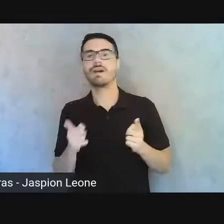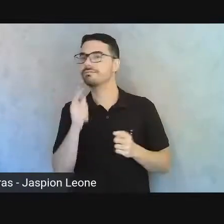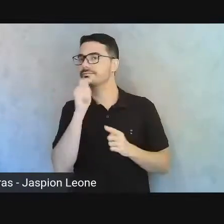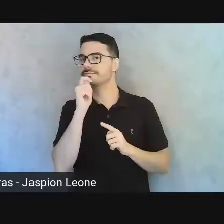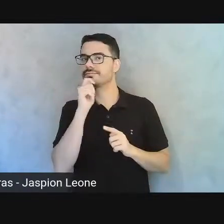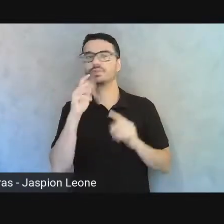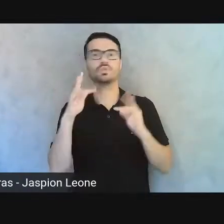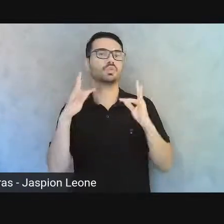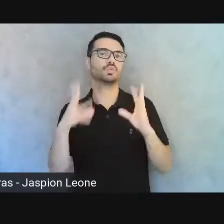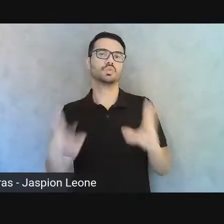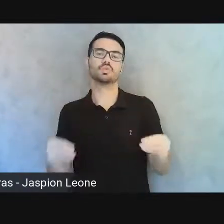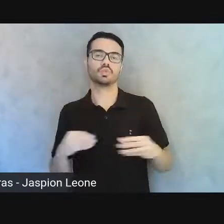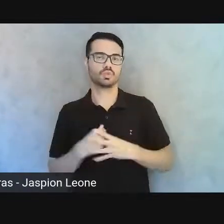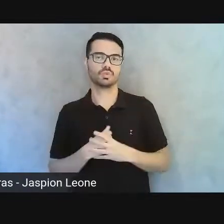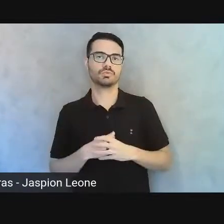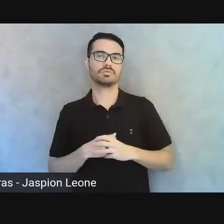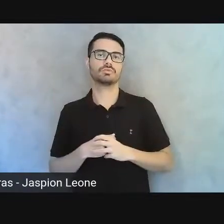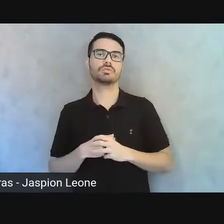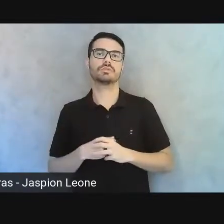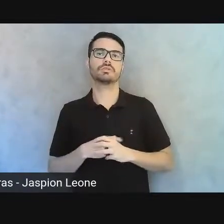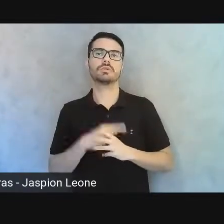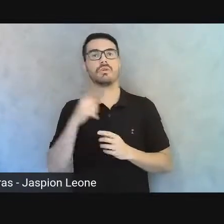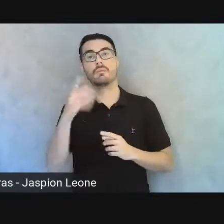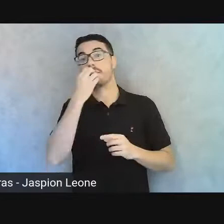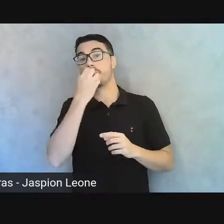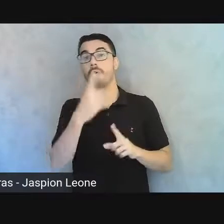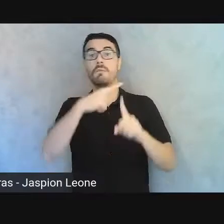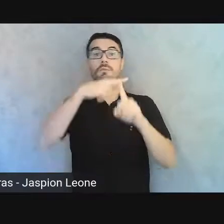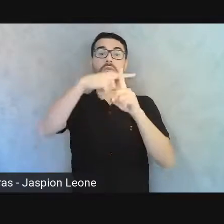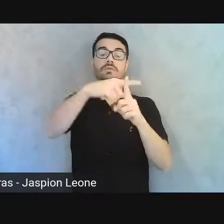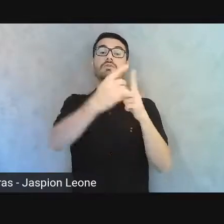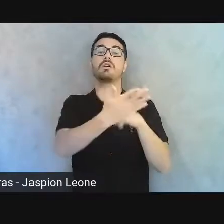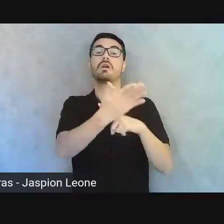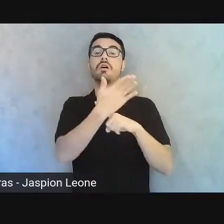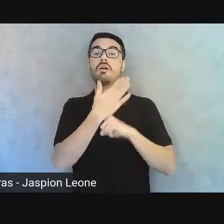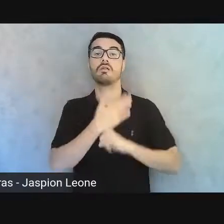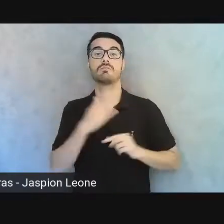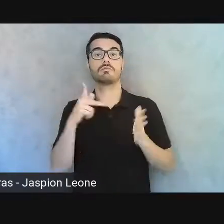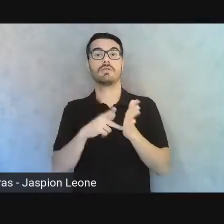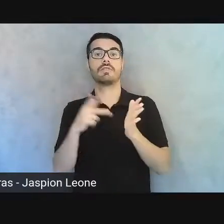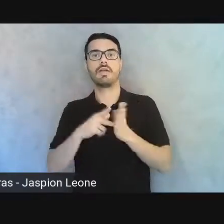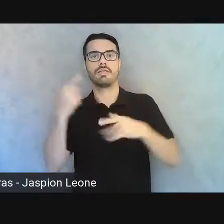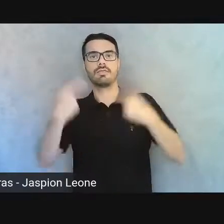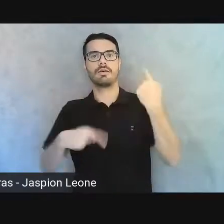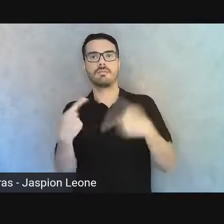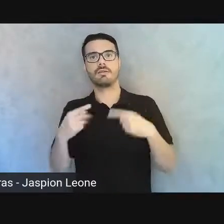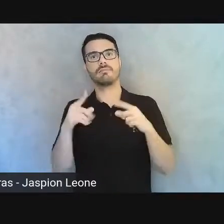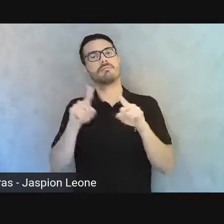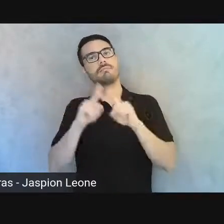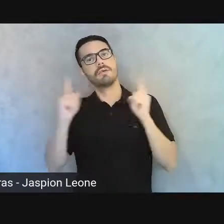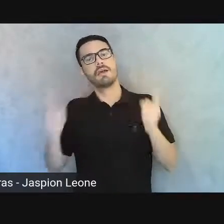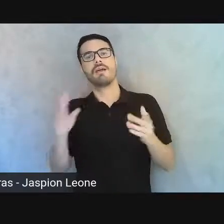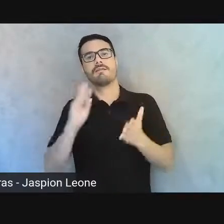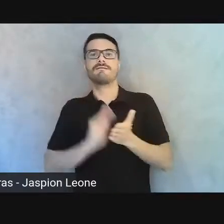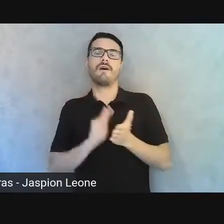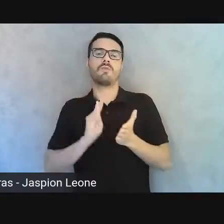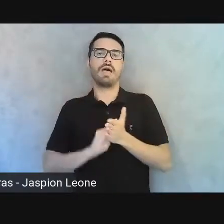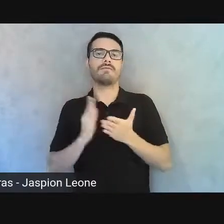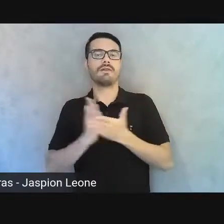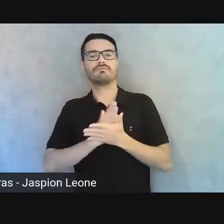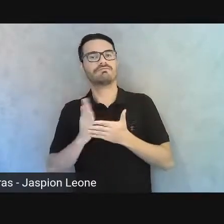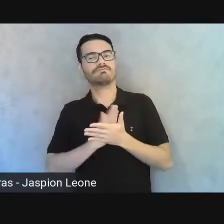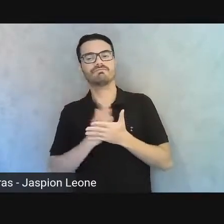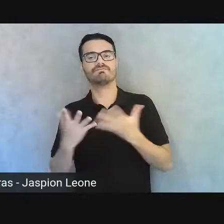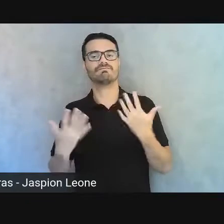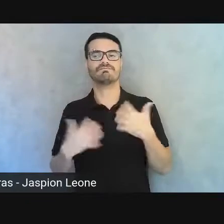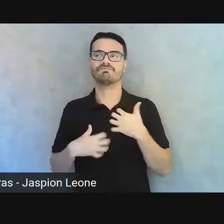diria que foi muito positivo, ajudou bastante no debate, mas faltava alguma coisa. E a